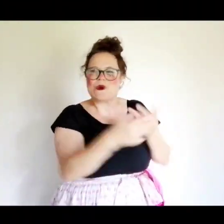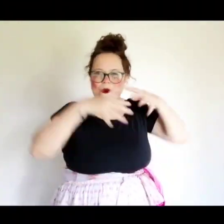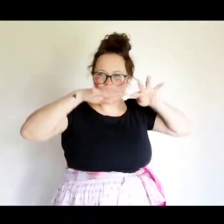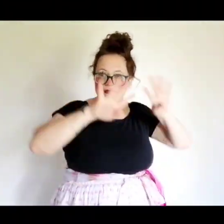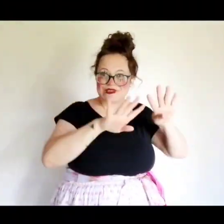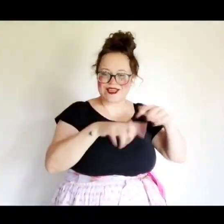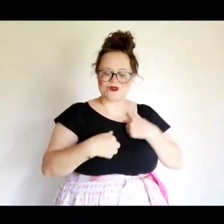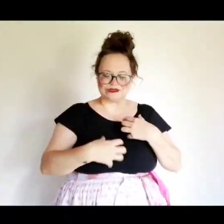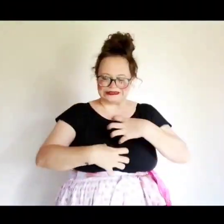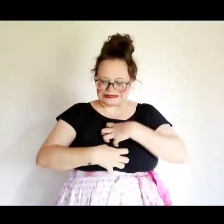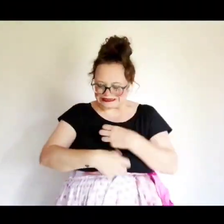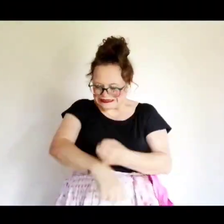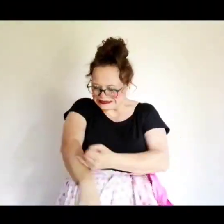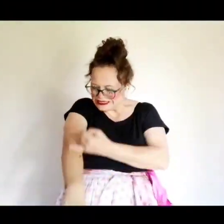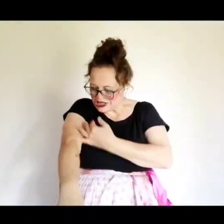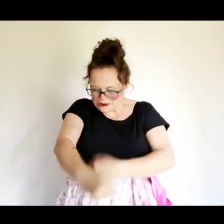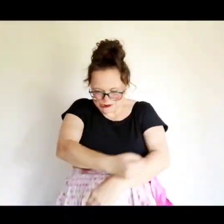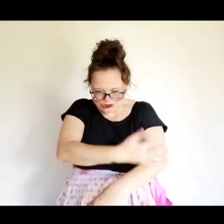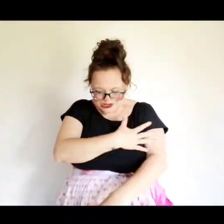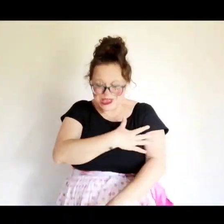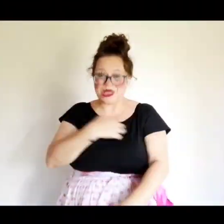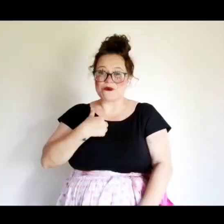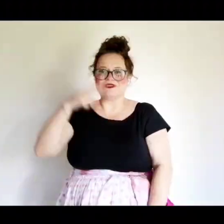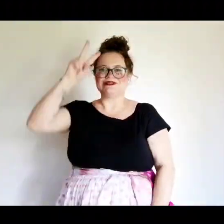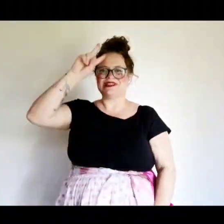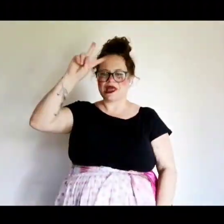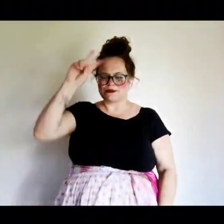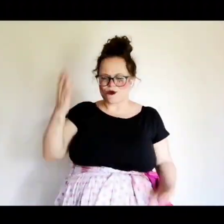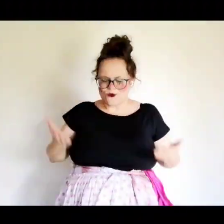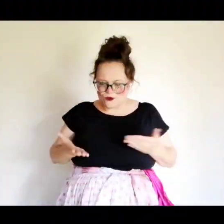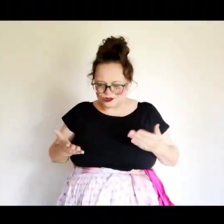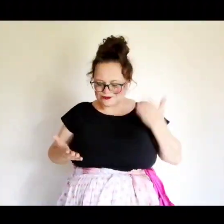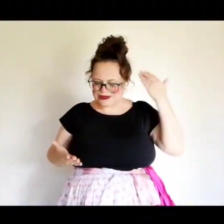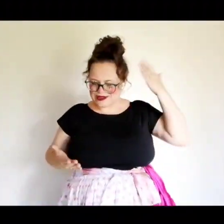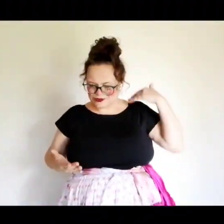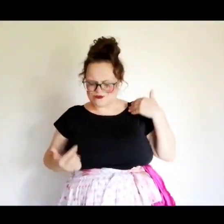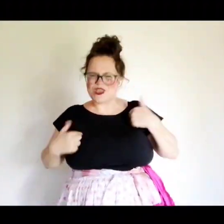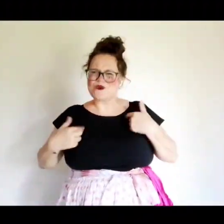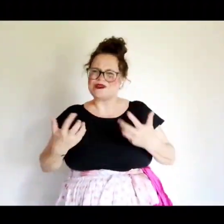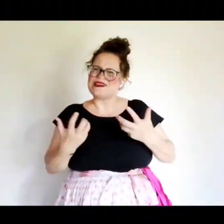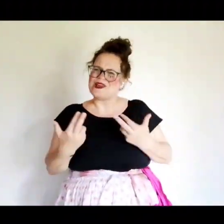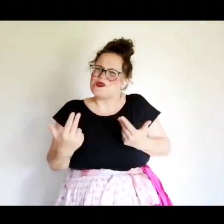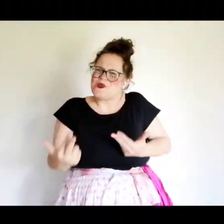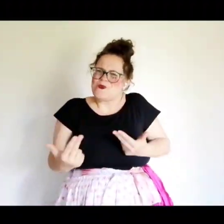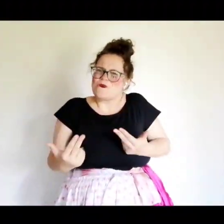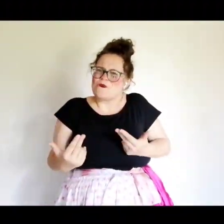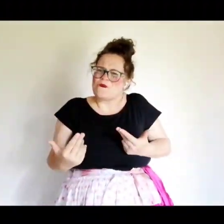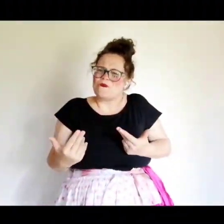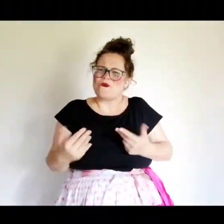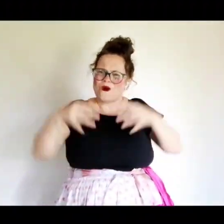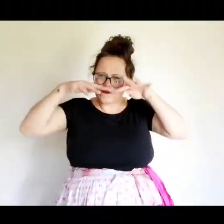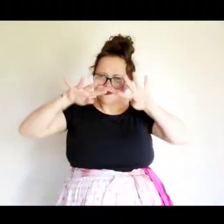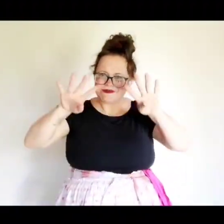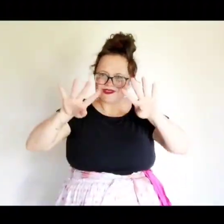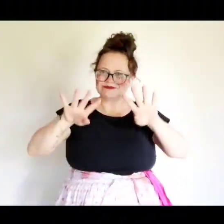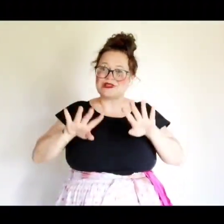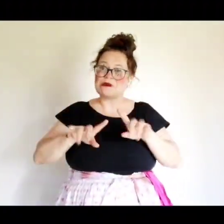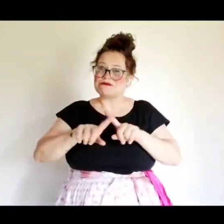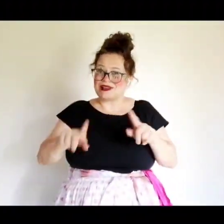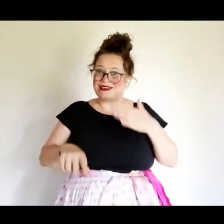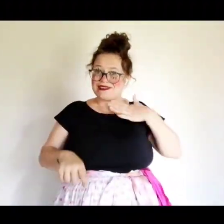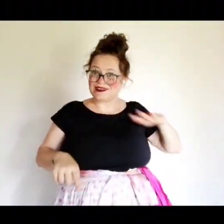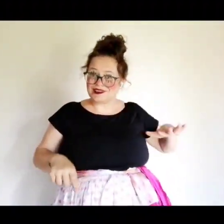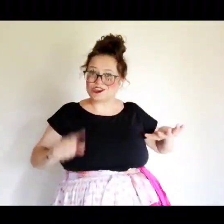porque eu lembro até hoje quando eu falei para ela, eu quero ser Emília. Na verdade, eu já queria quando eu era